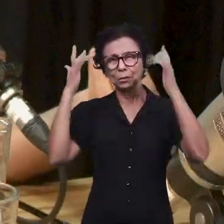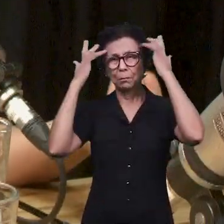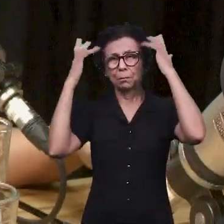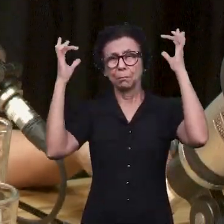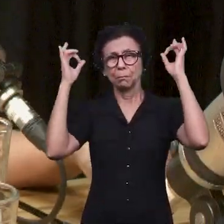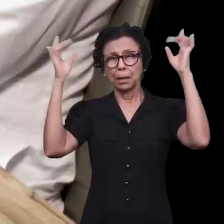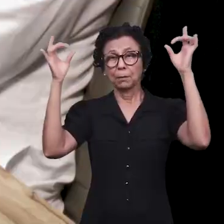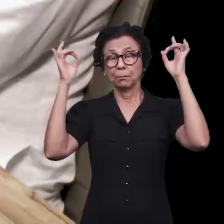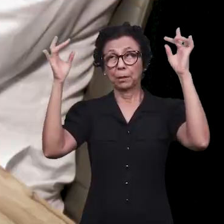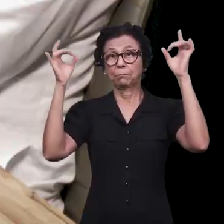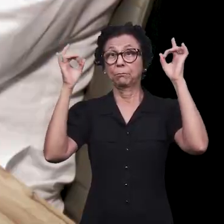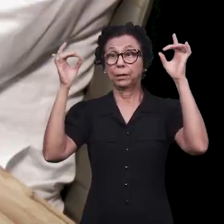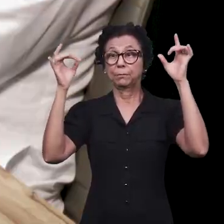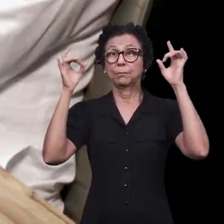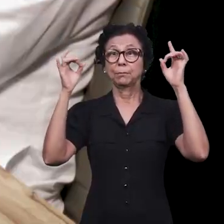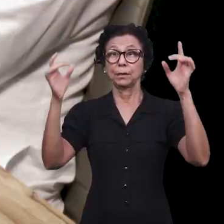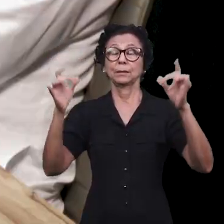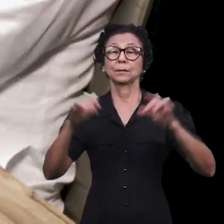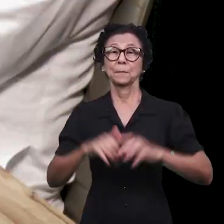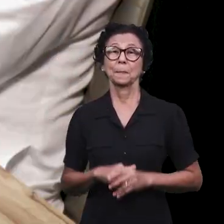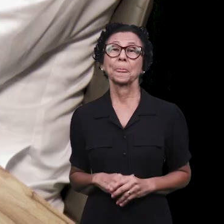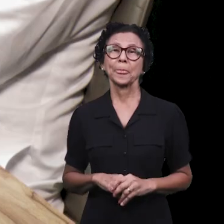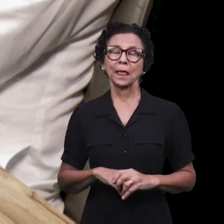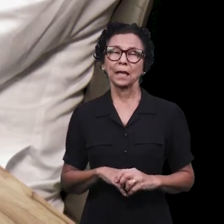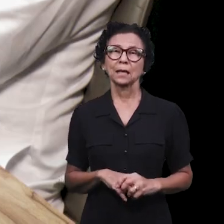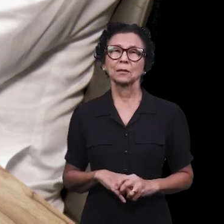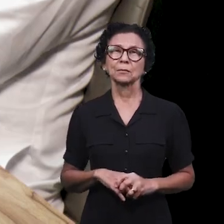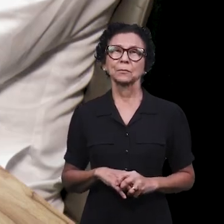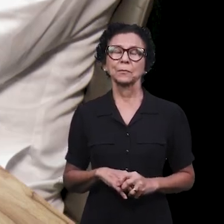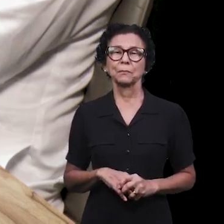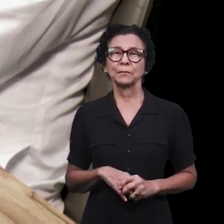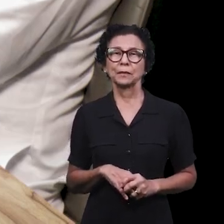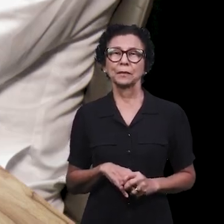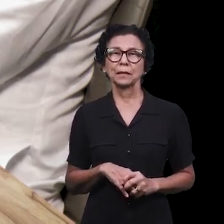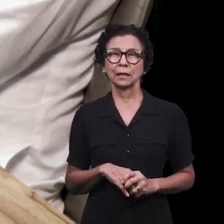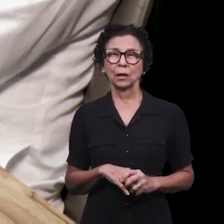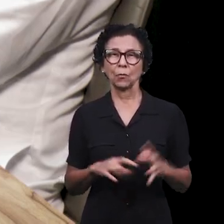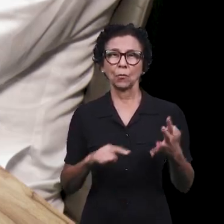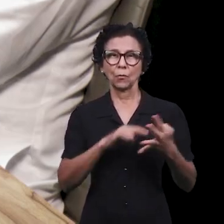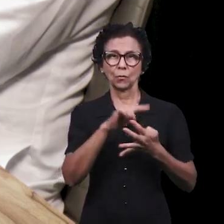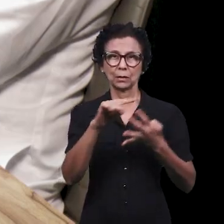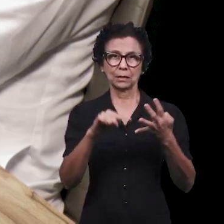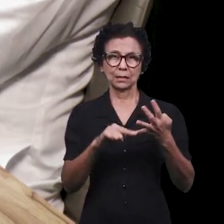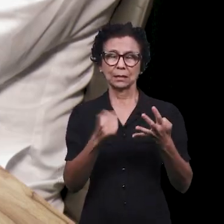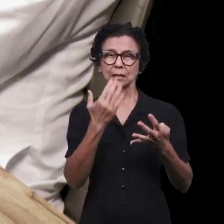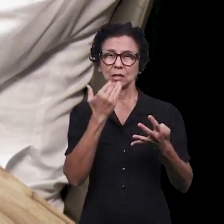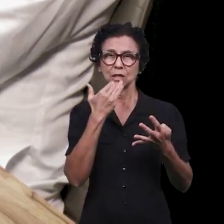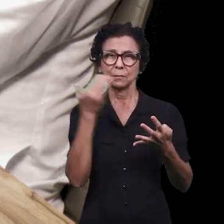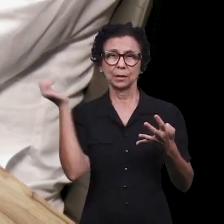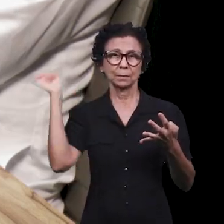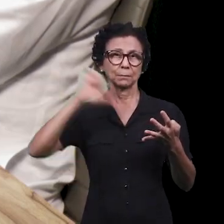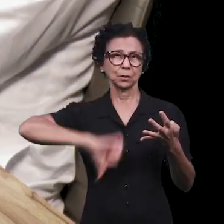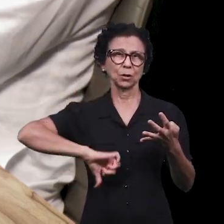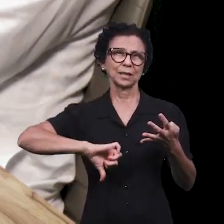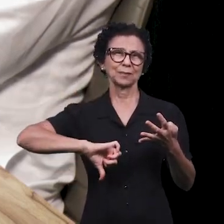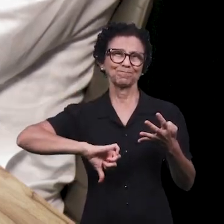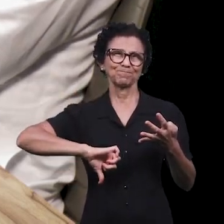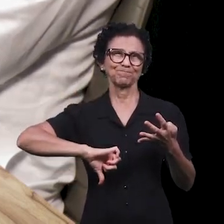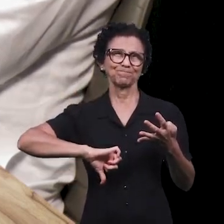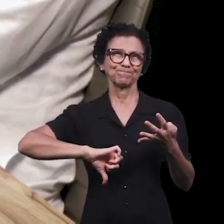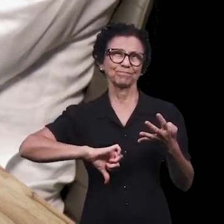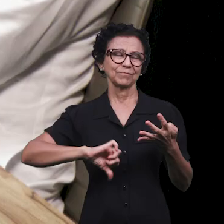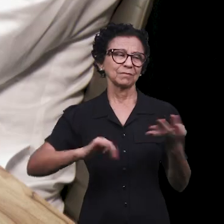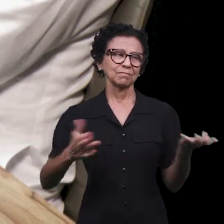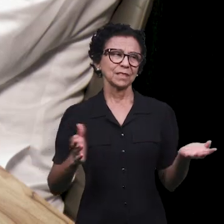que vai ter, né? Consumindo esses alimentos, a probabilidade dela ter é grande, né, doutor? É